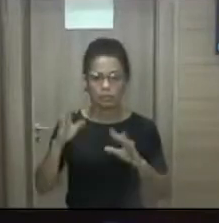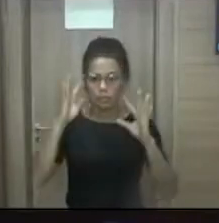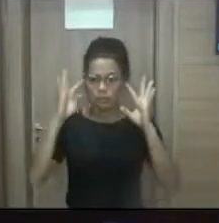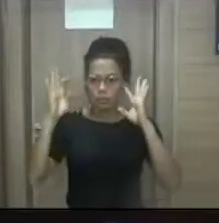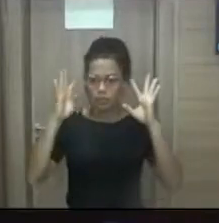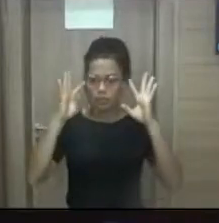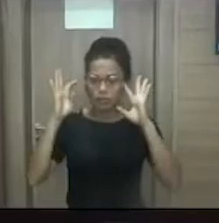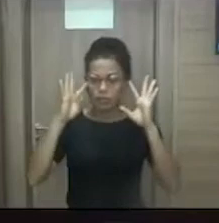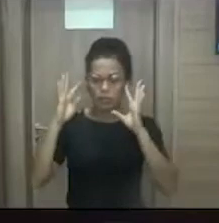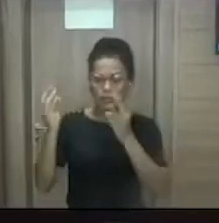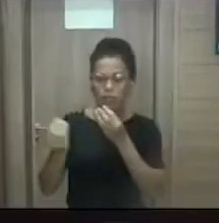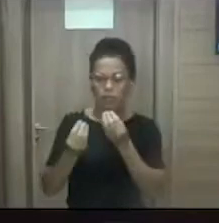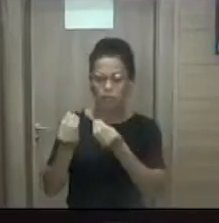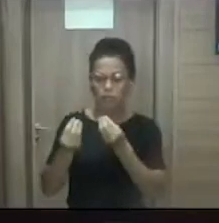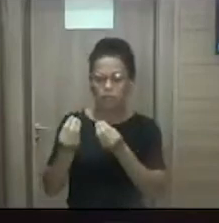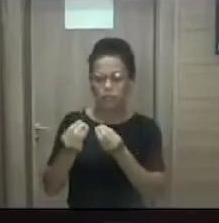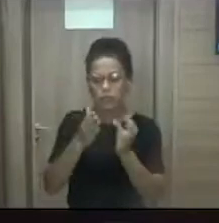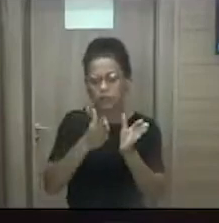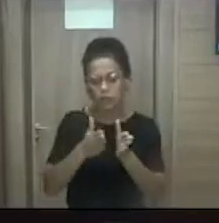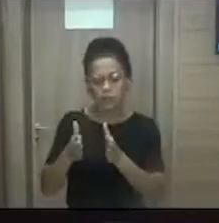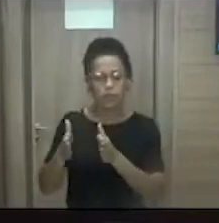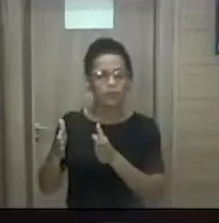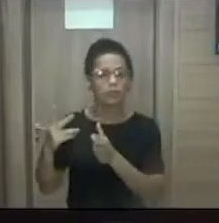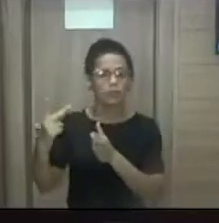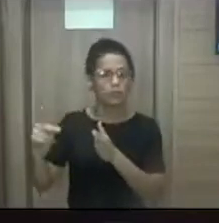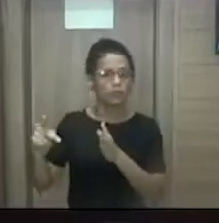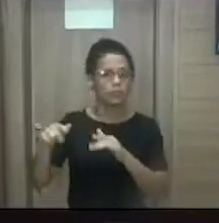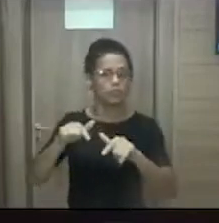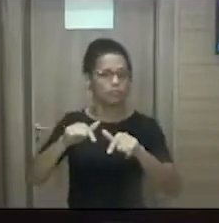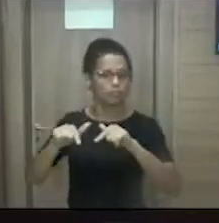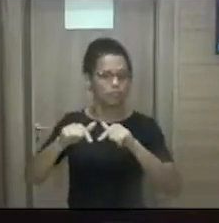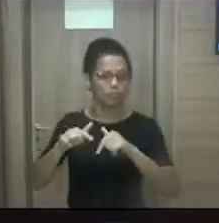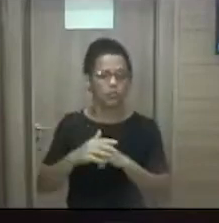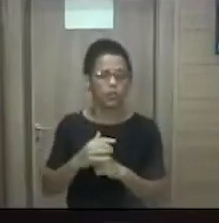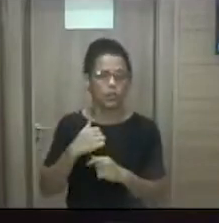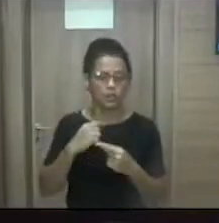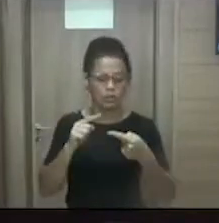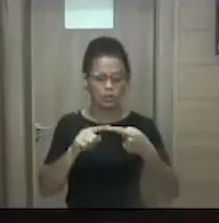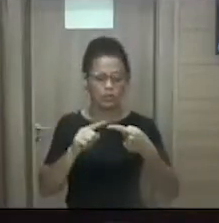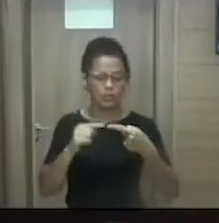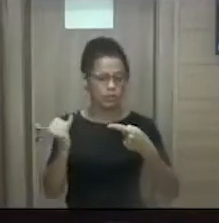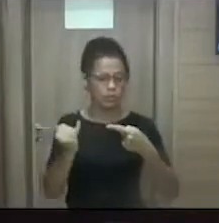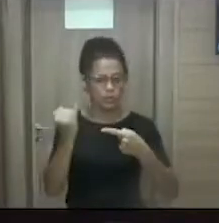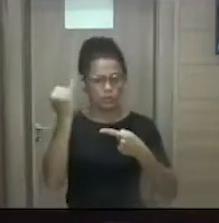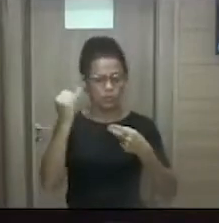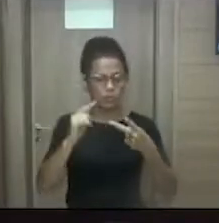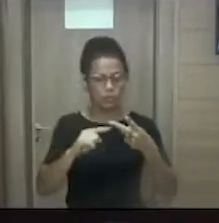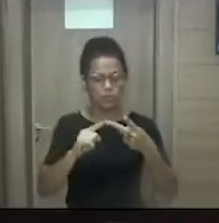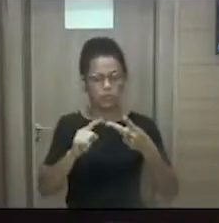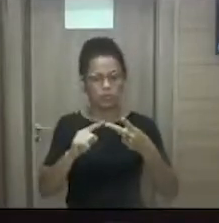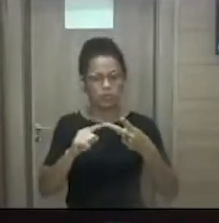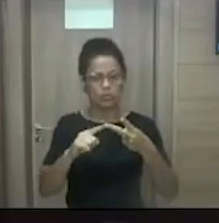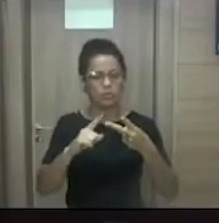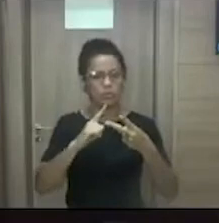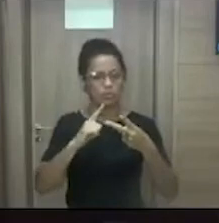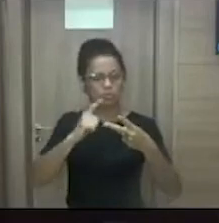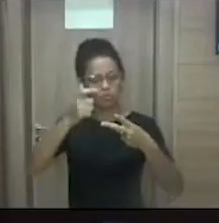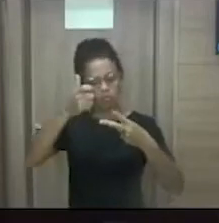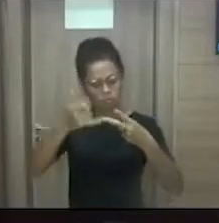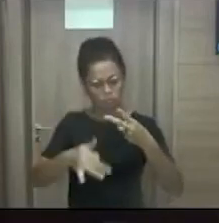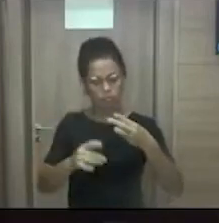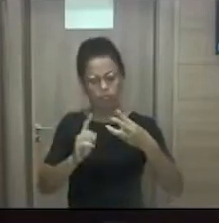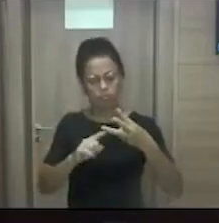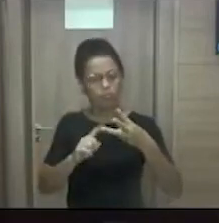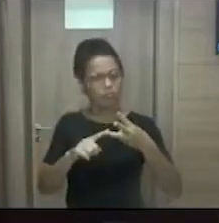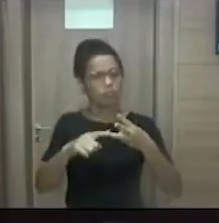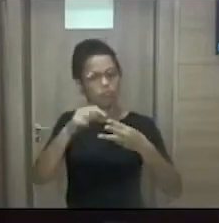nosso grande processo de trabalho. Então, eu tenho finalidade, eu tenho meios, eu tenho objeto. Então, se eu não